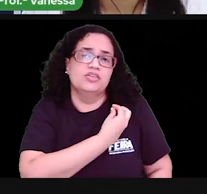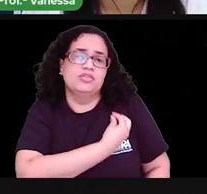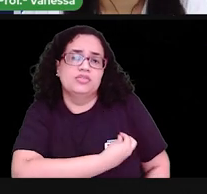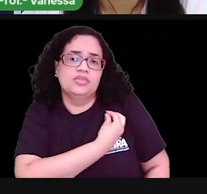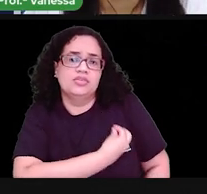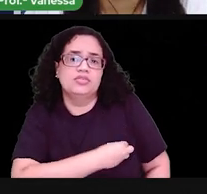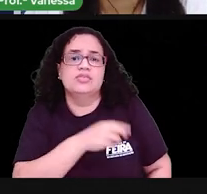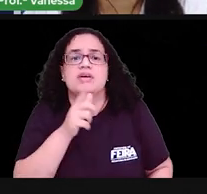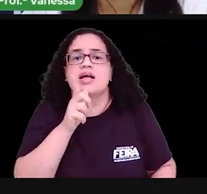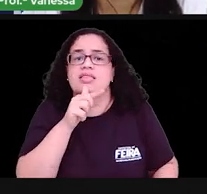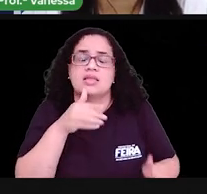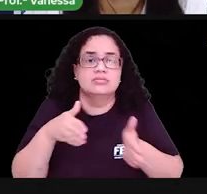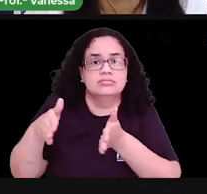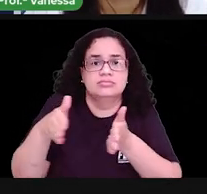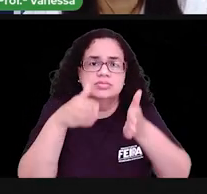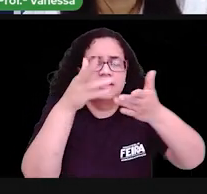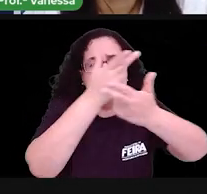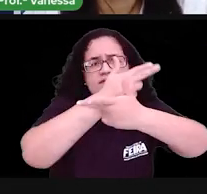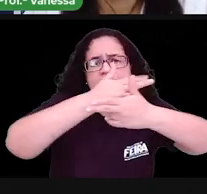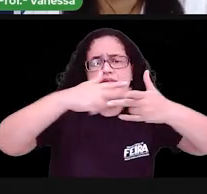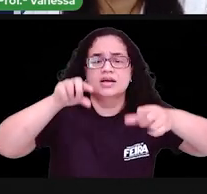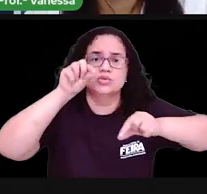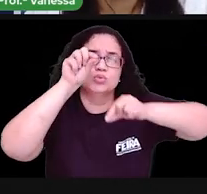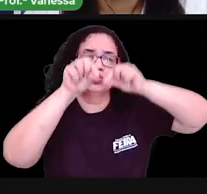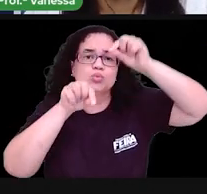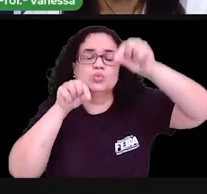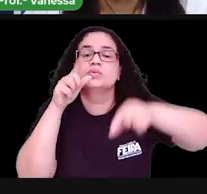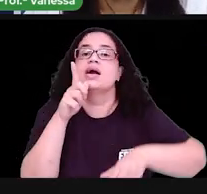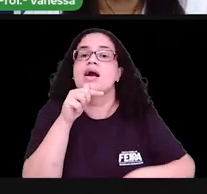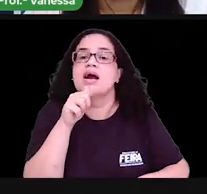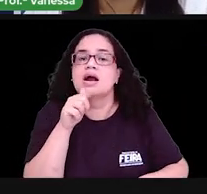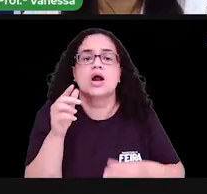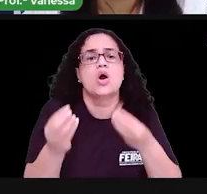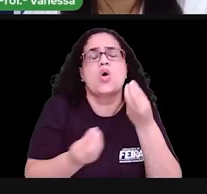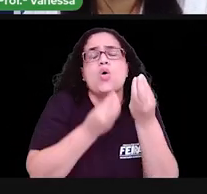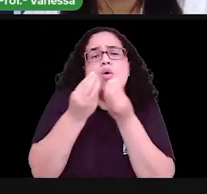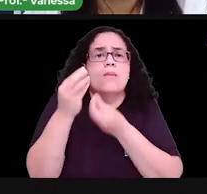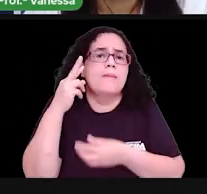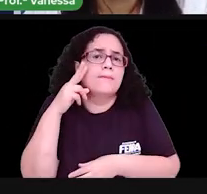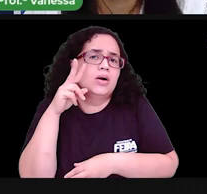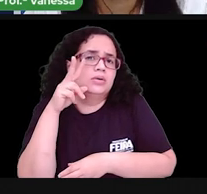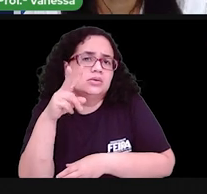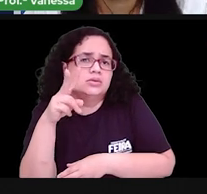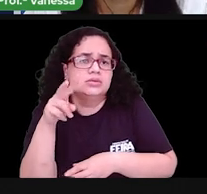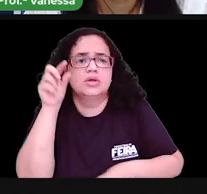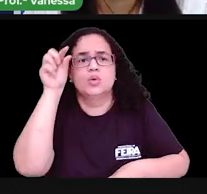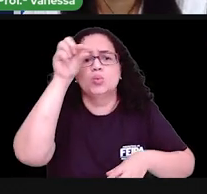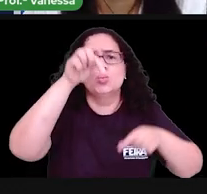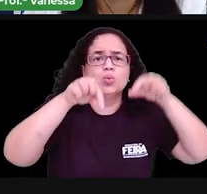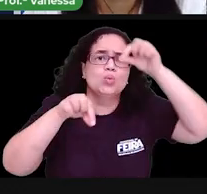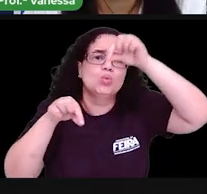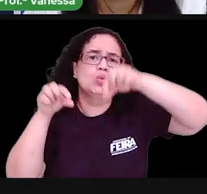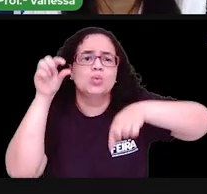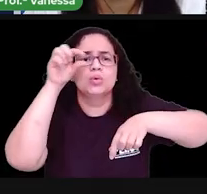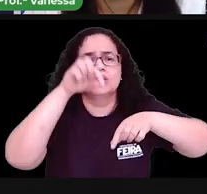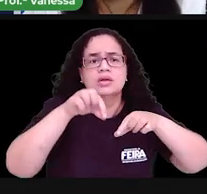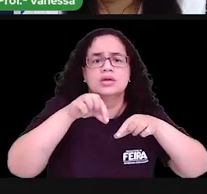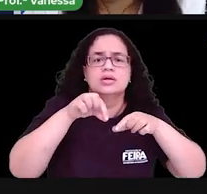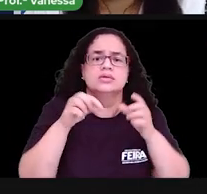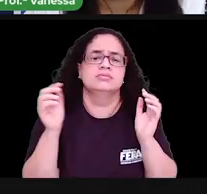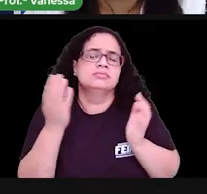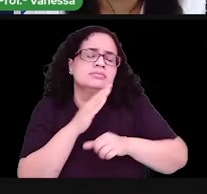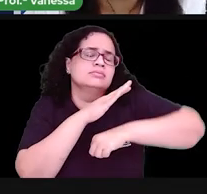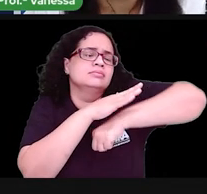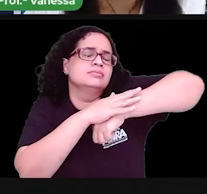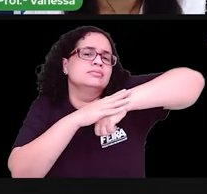Lago o cara meu junto com milhares de outras notícias Como podem ver ela é uma gota d'água super